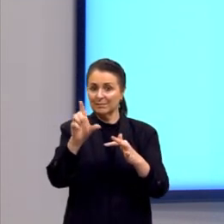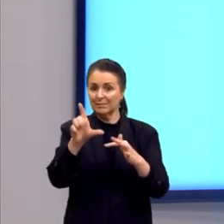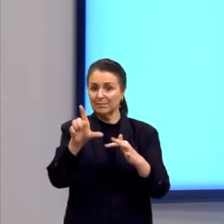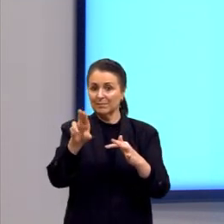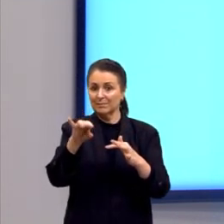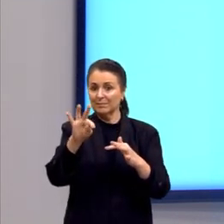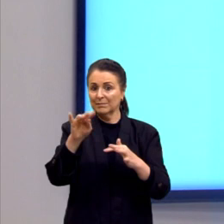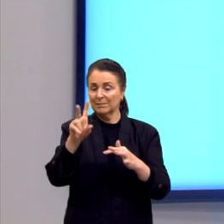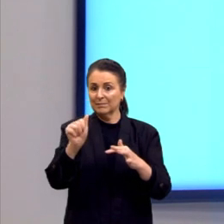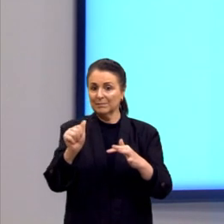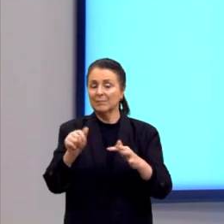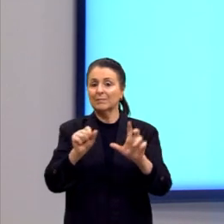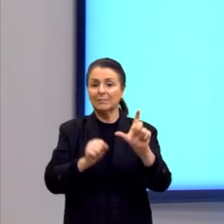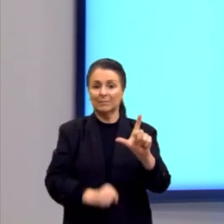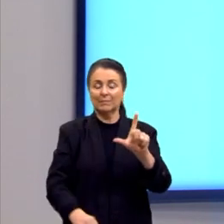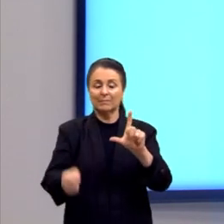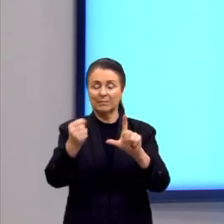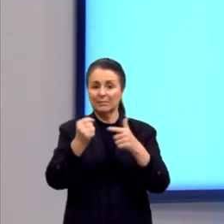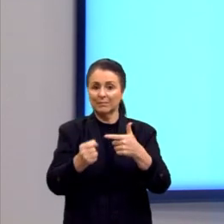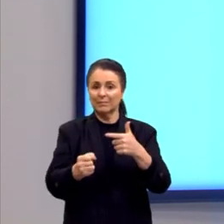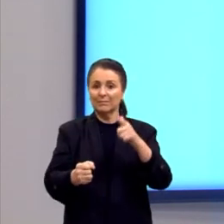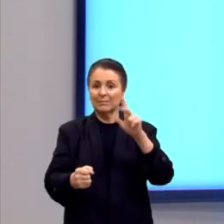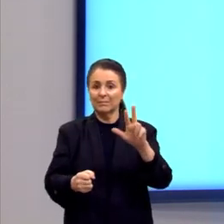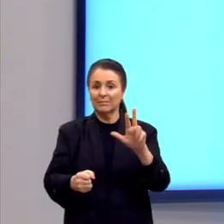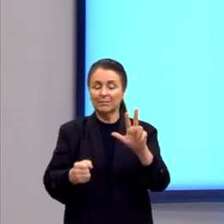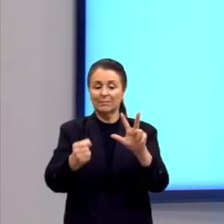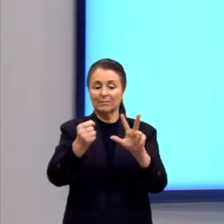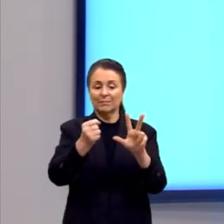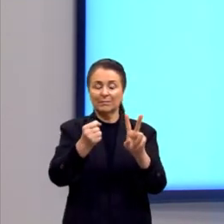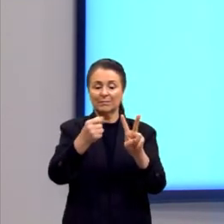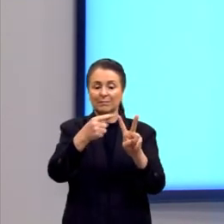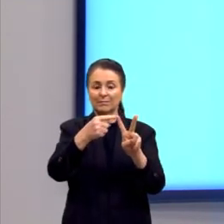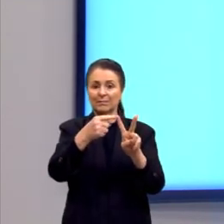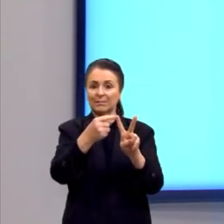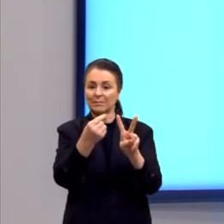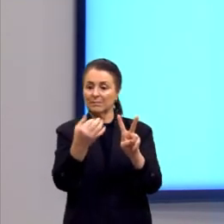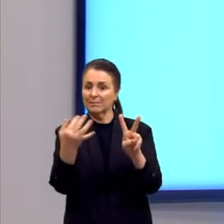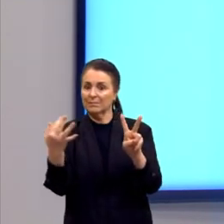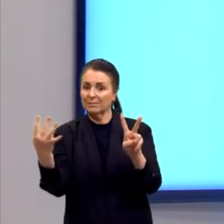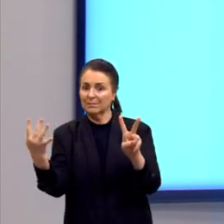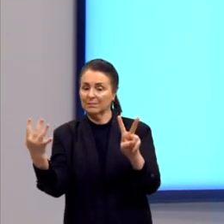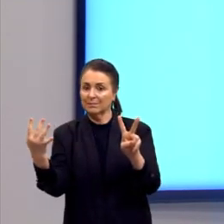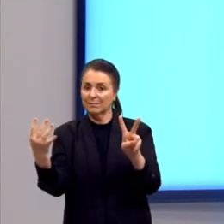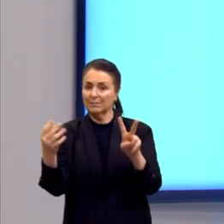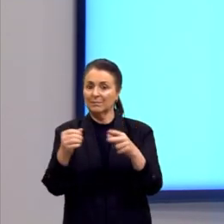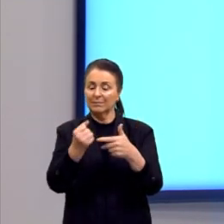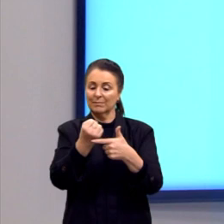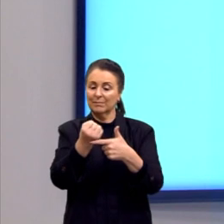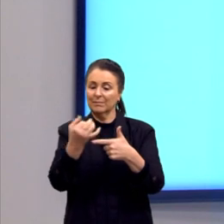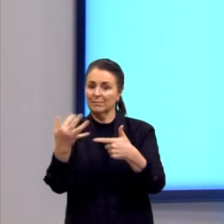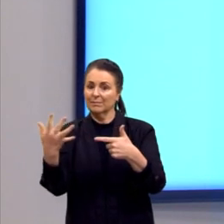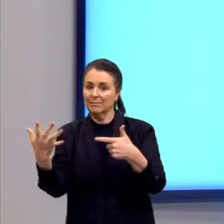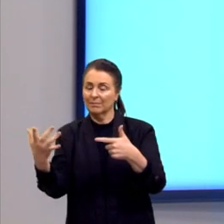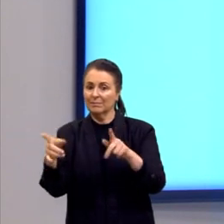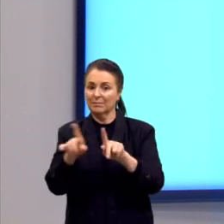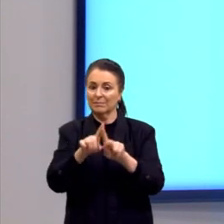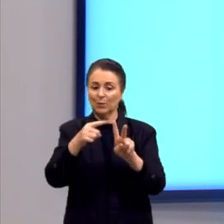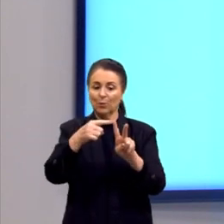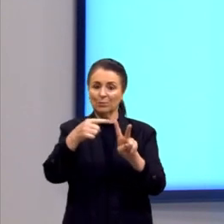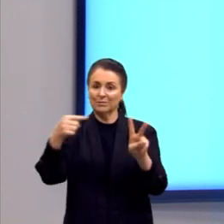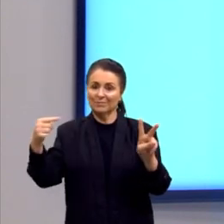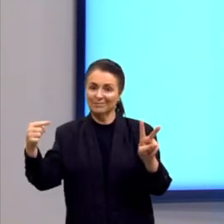báskara ou então nós podemos utilizar a técnica que nós conhecemos por soma e produto